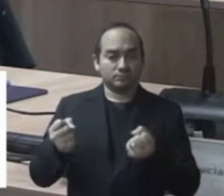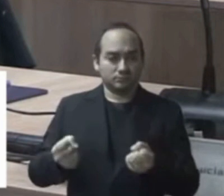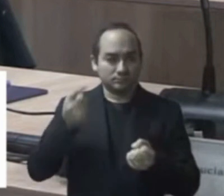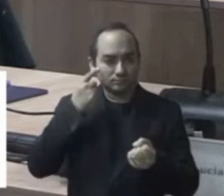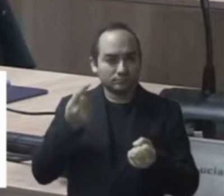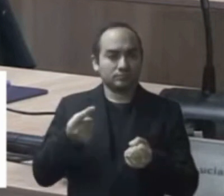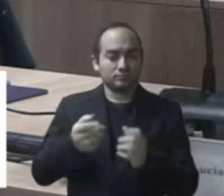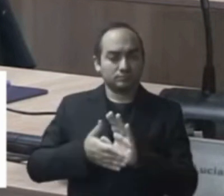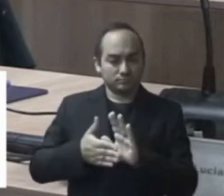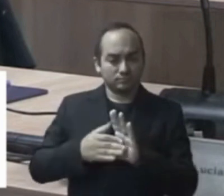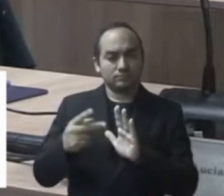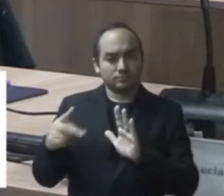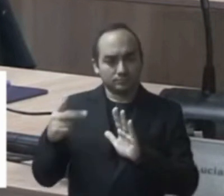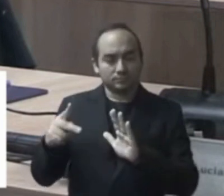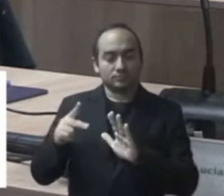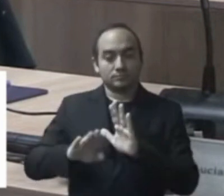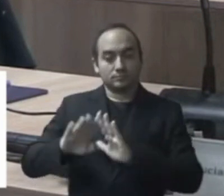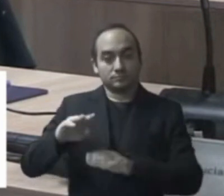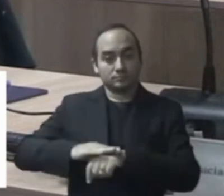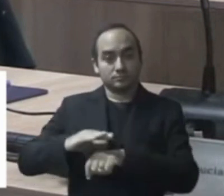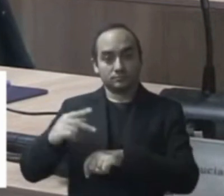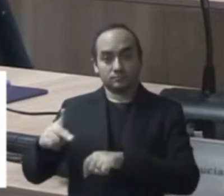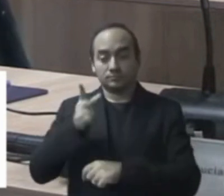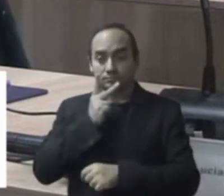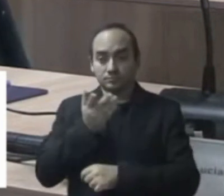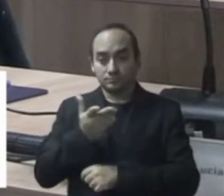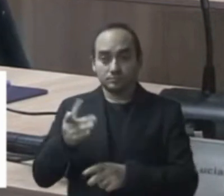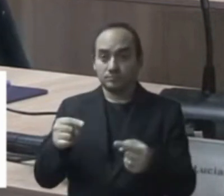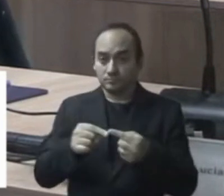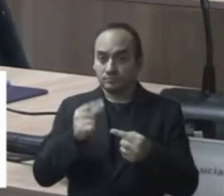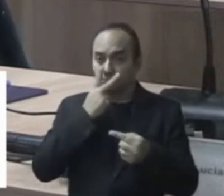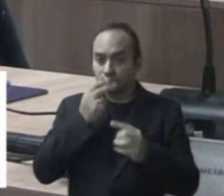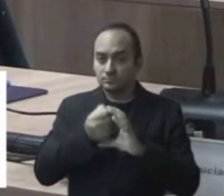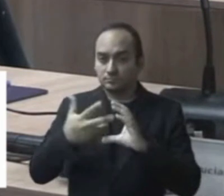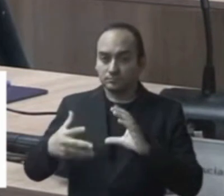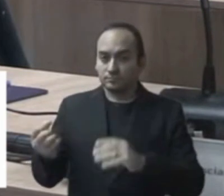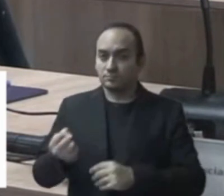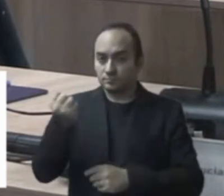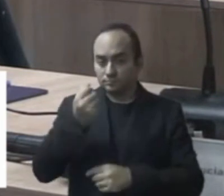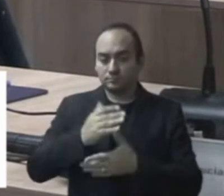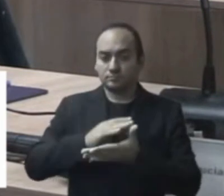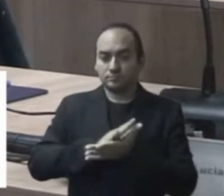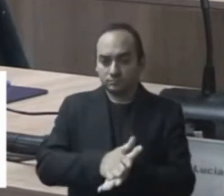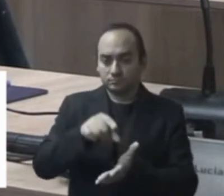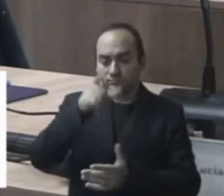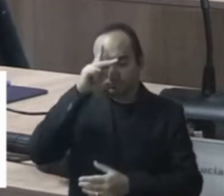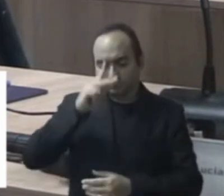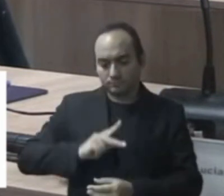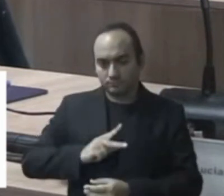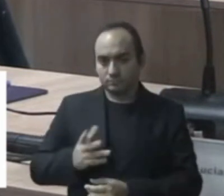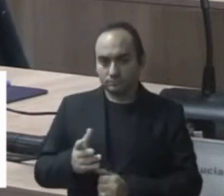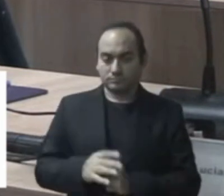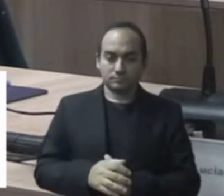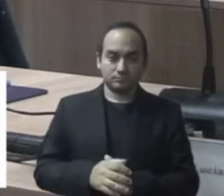e os precedentes invocados pelo partido, referente à suposta caracterização de grave discriminação pessoal.